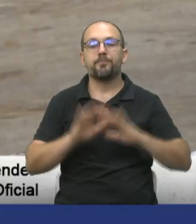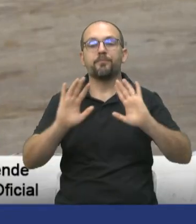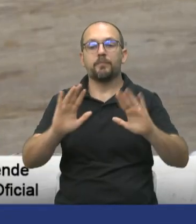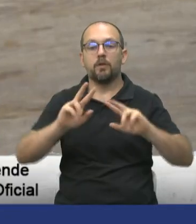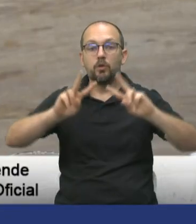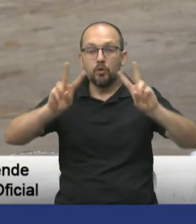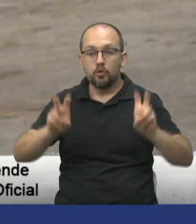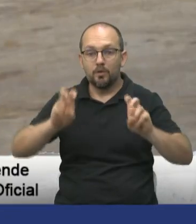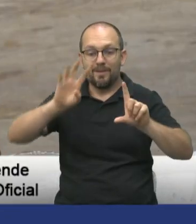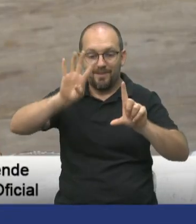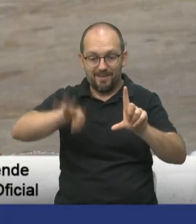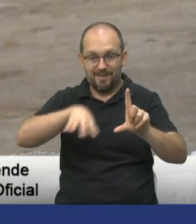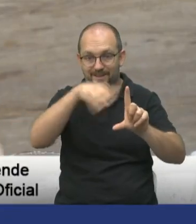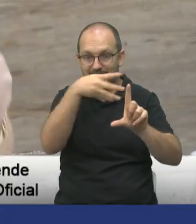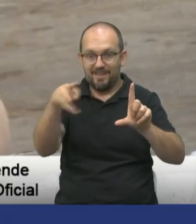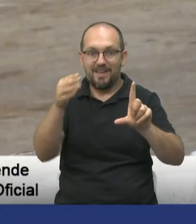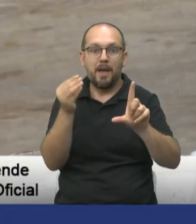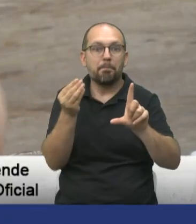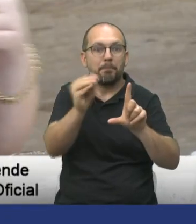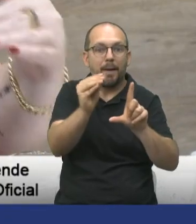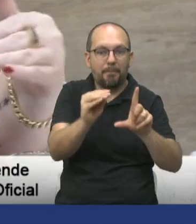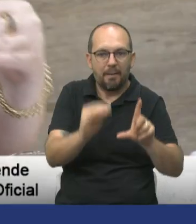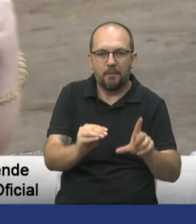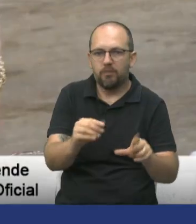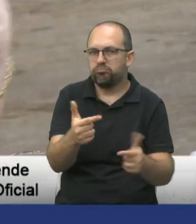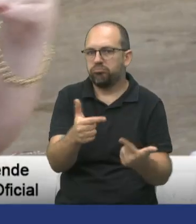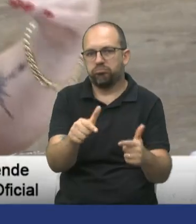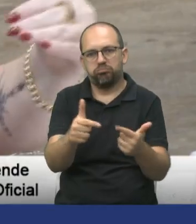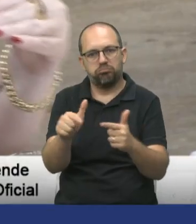datas no calendário, a gente não teve esse